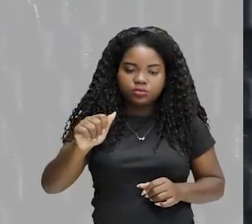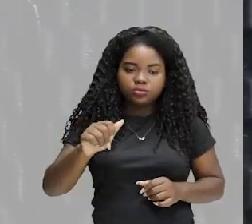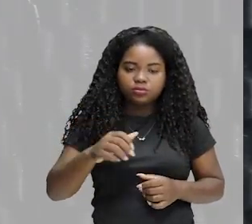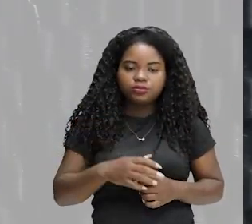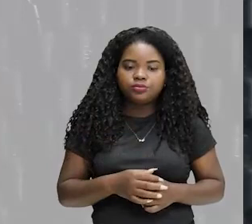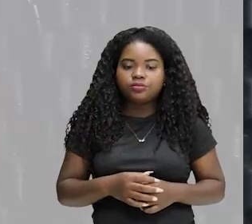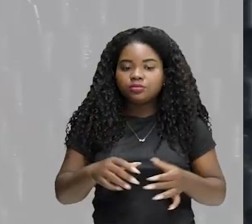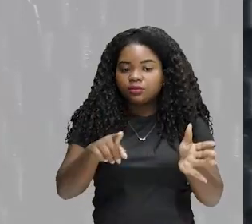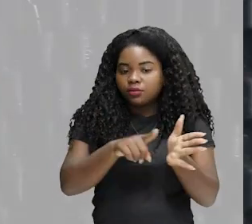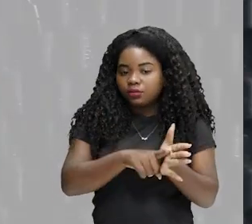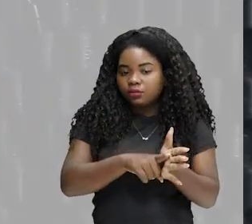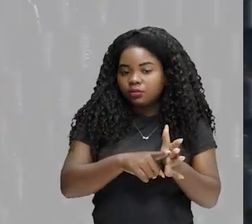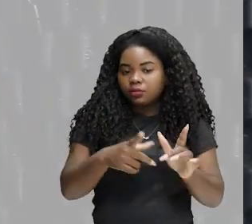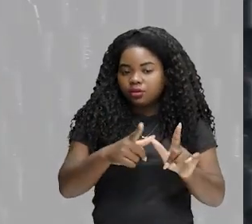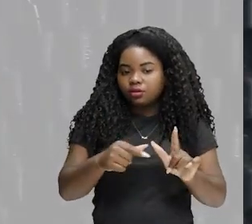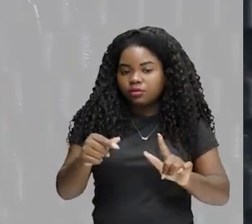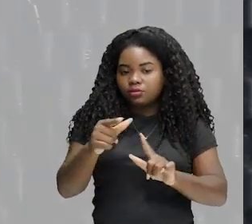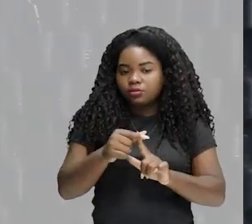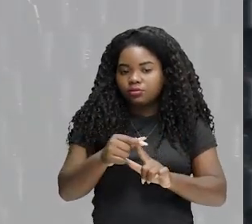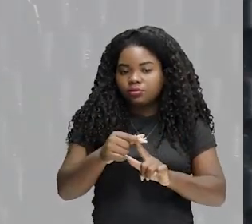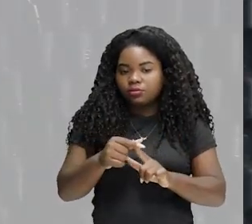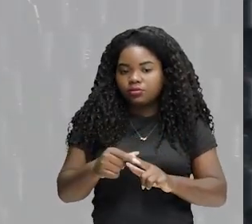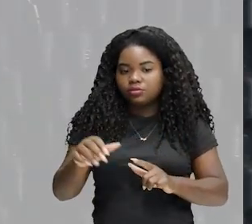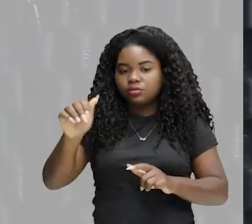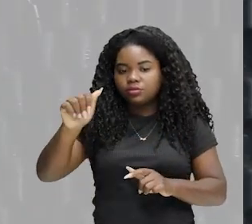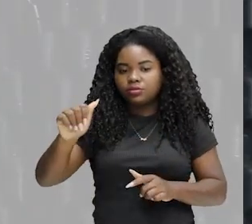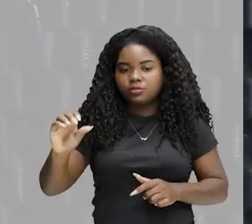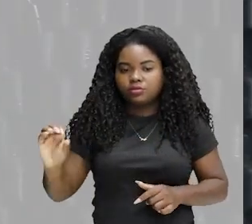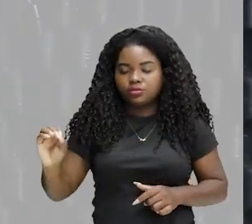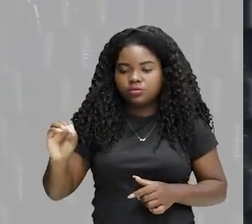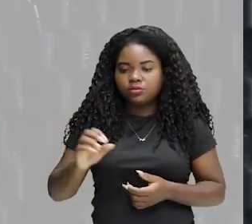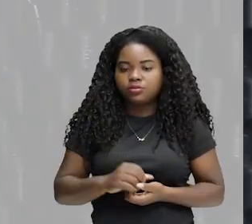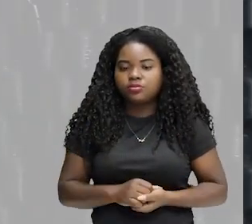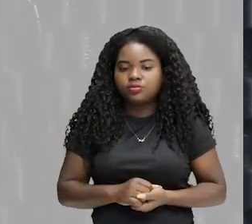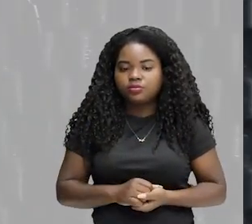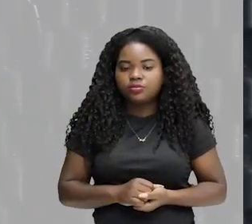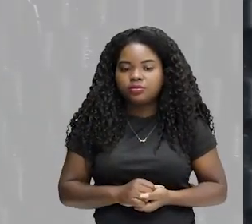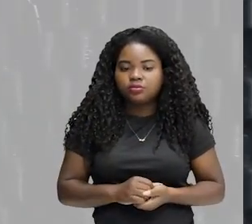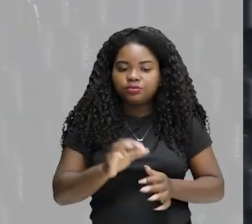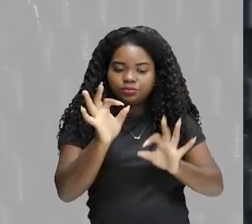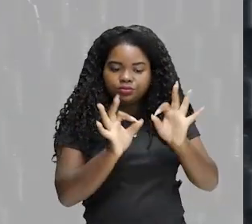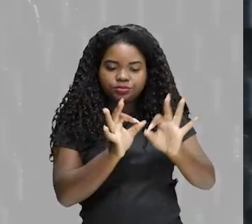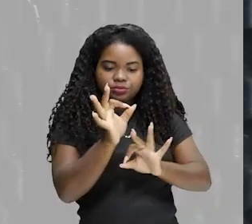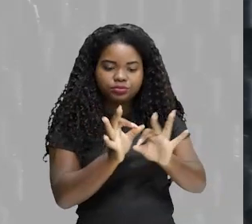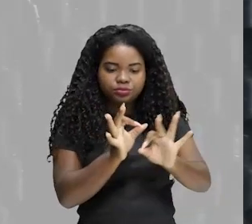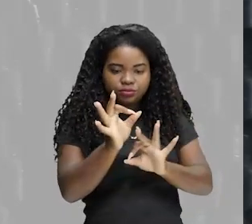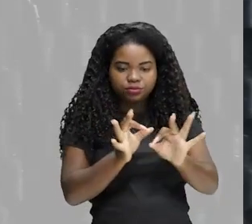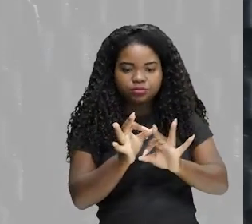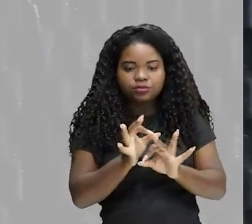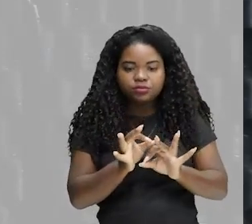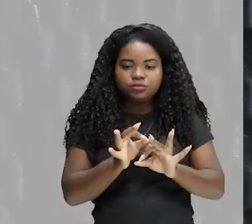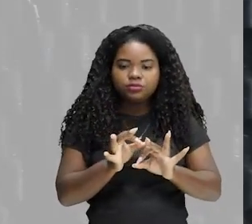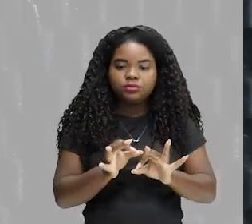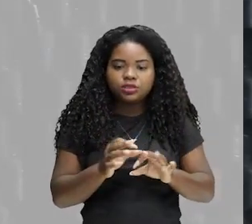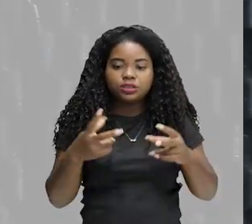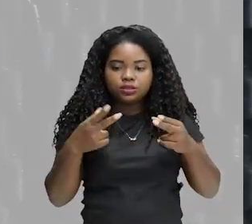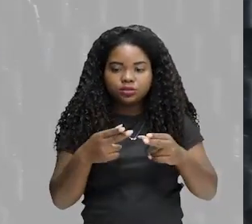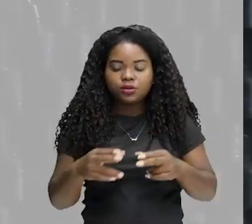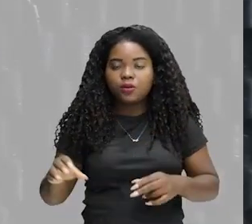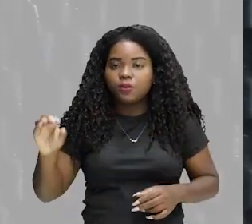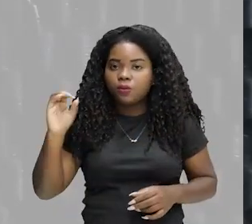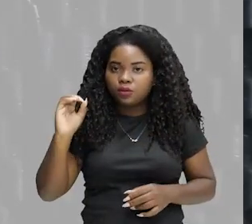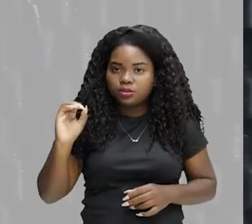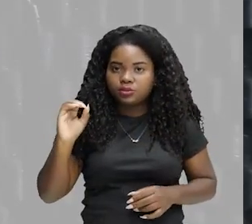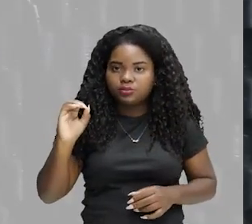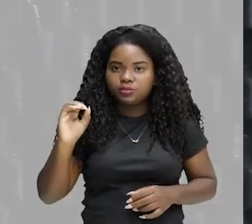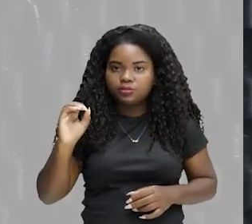tá? Menos log de A0, esse termo A0, eu estou ajustando ele de maneira que ele zere. Porque ele sendo zero, eu